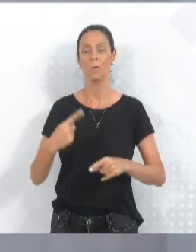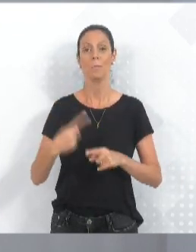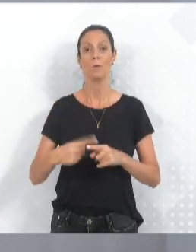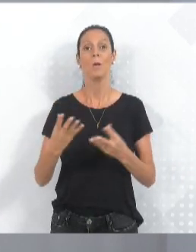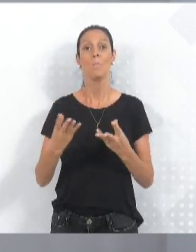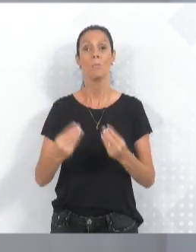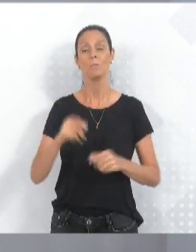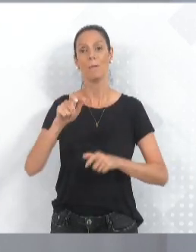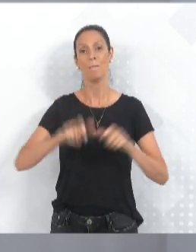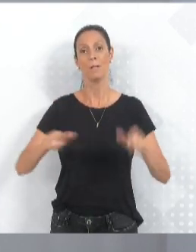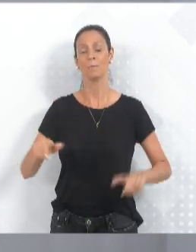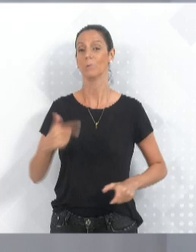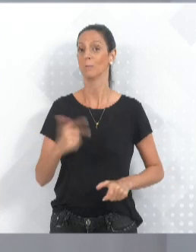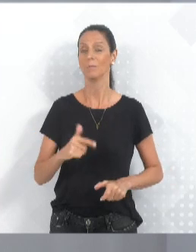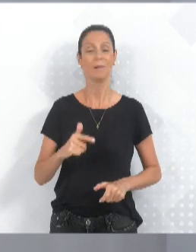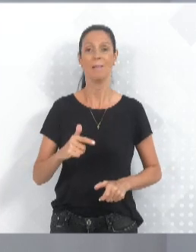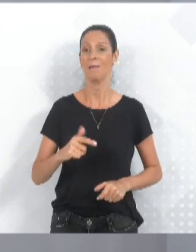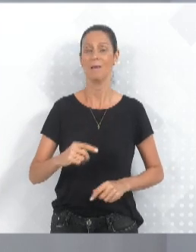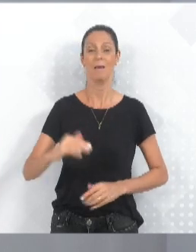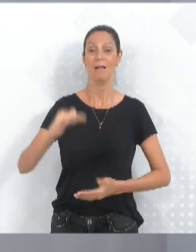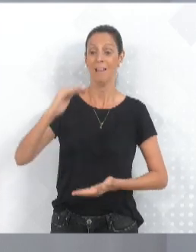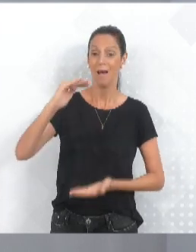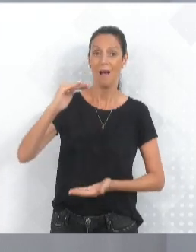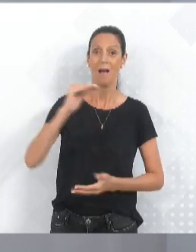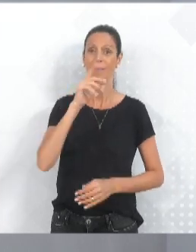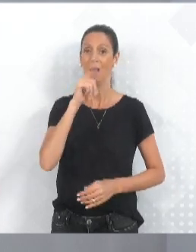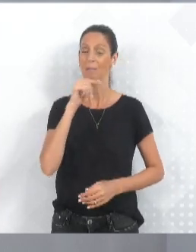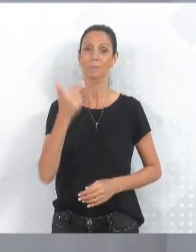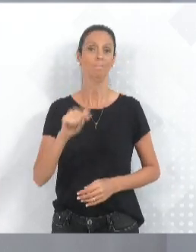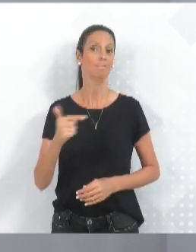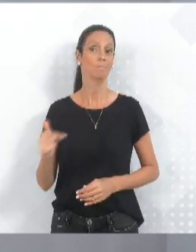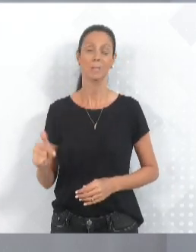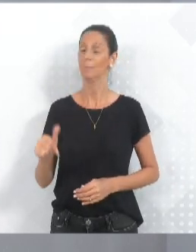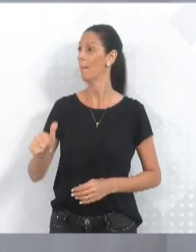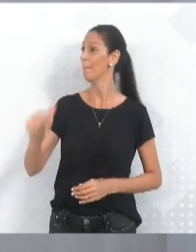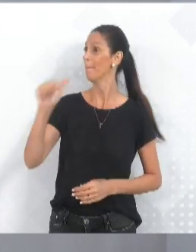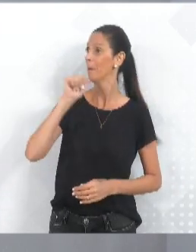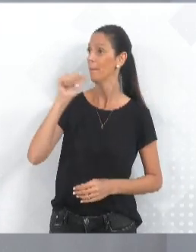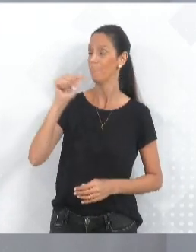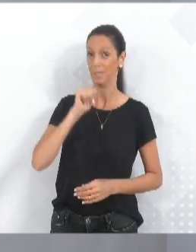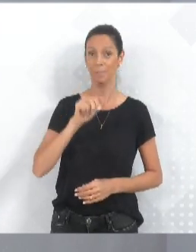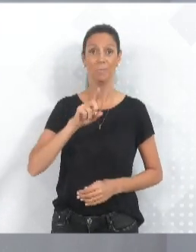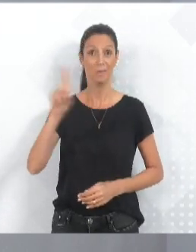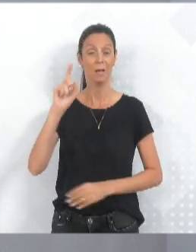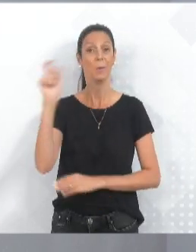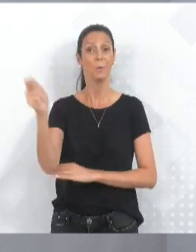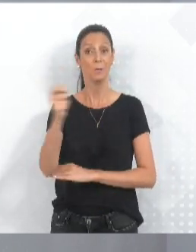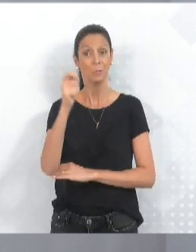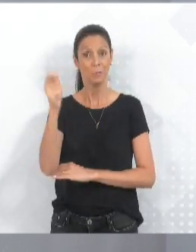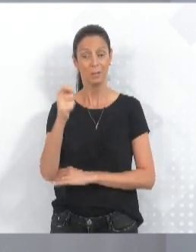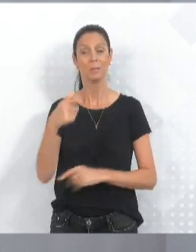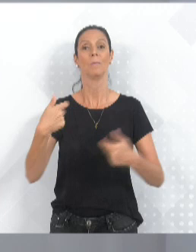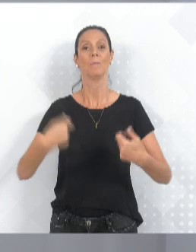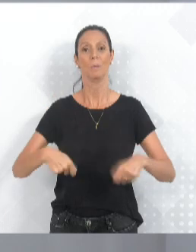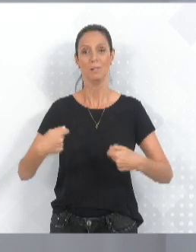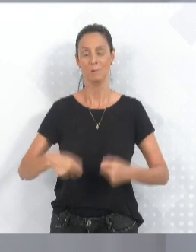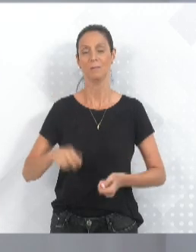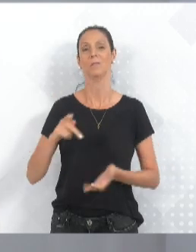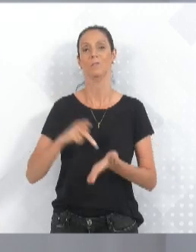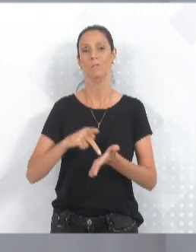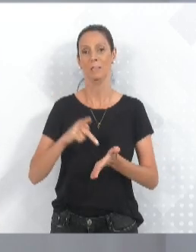gente não tem água potável Vereador Diego para poder beber e o Rio Grande do Sul passa realmente por uma situação muito